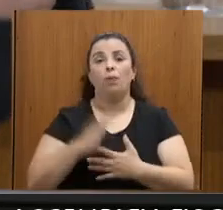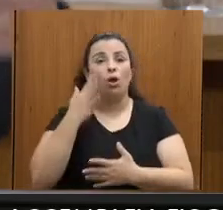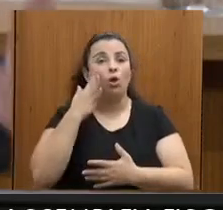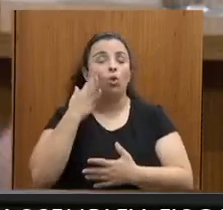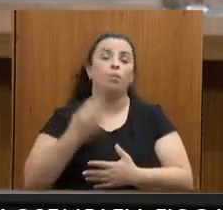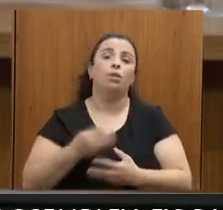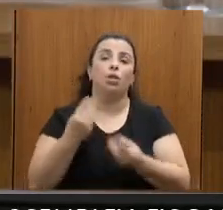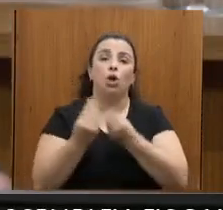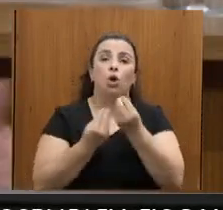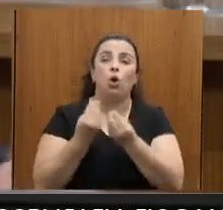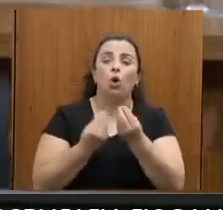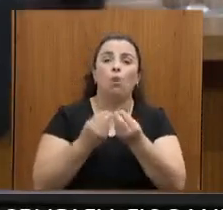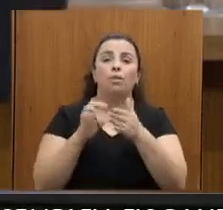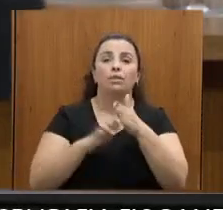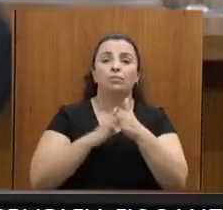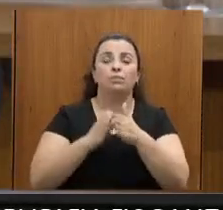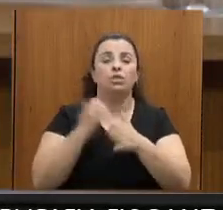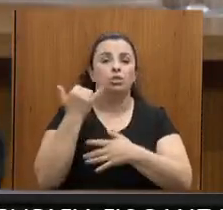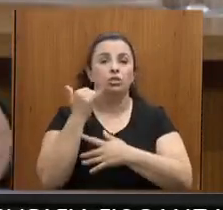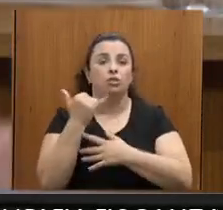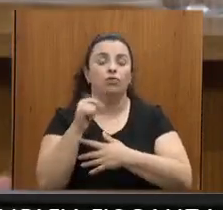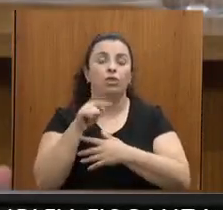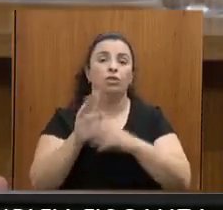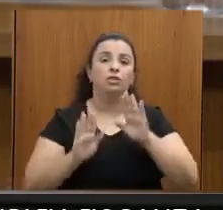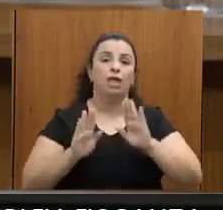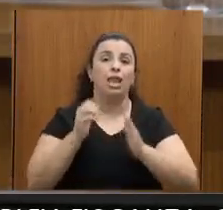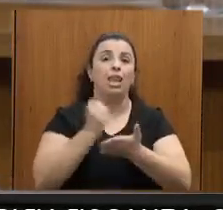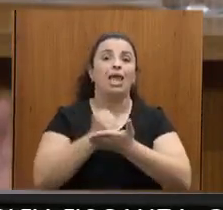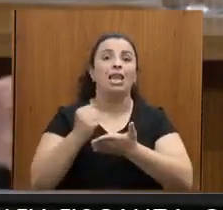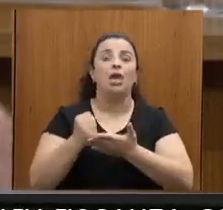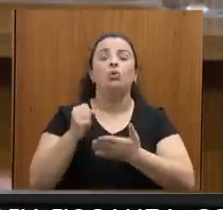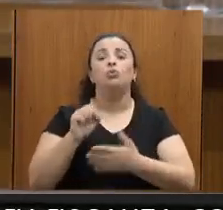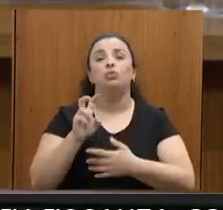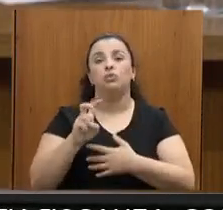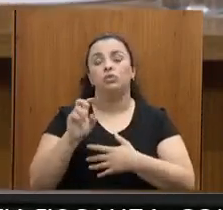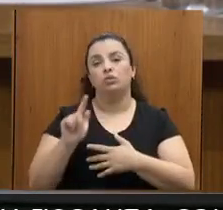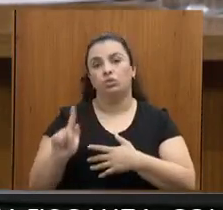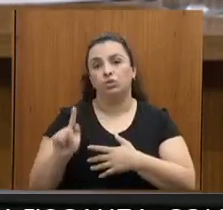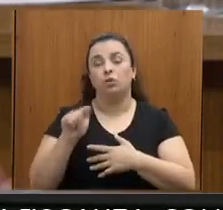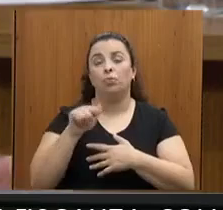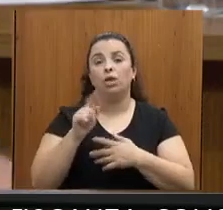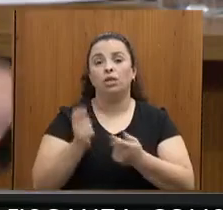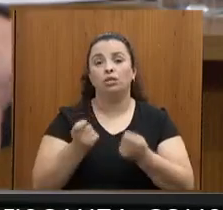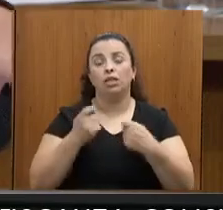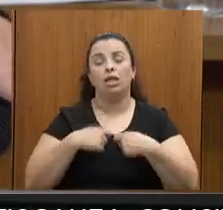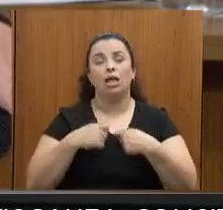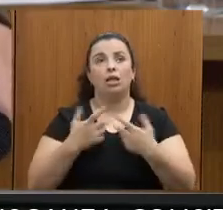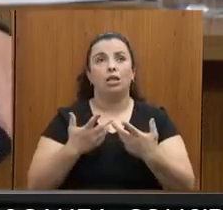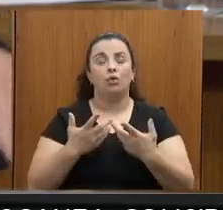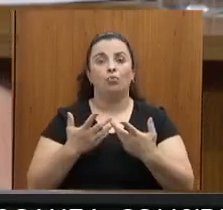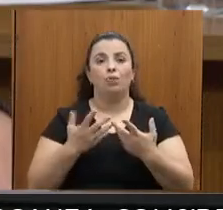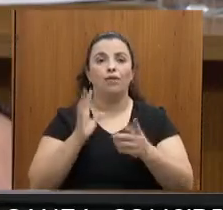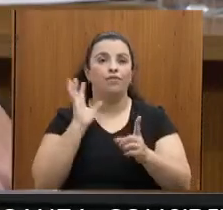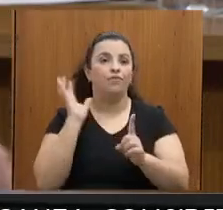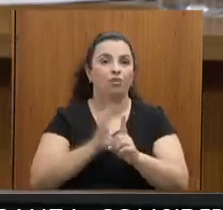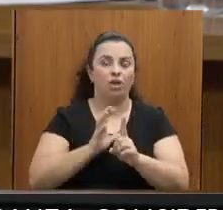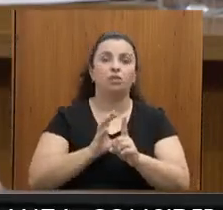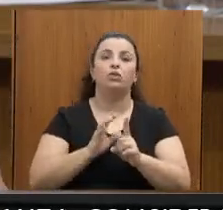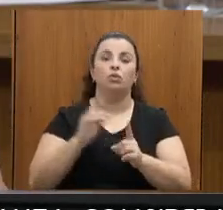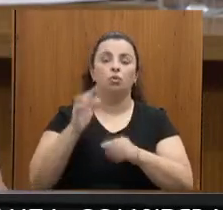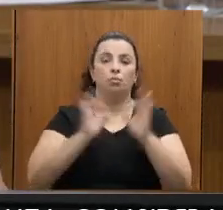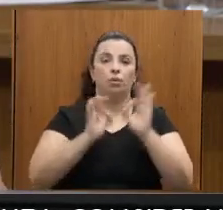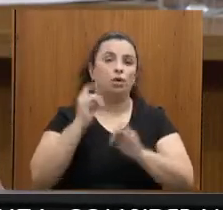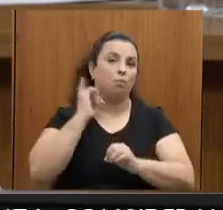frente ao leilão do 5G, porque isso influencia e impacta diretamente no nosso planejamento do Minas Comunica. Então, teremos algumas